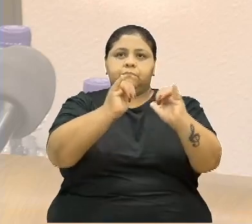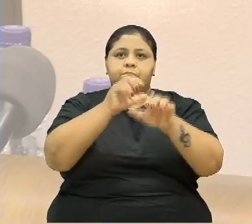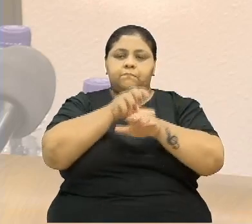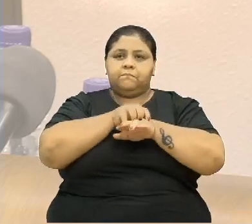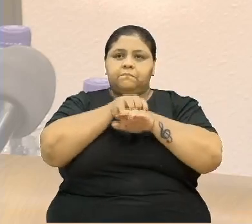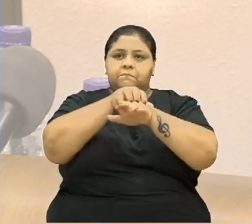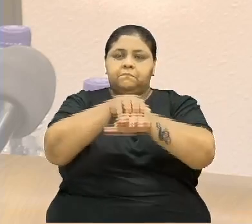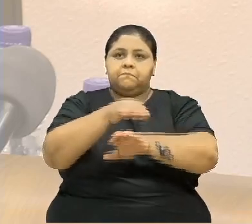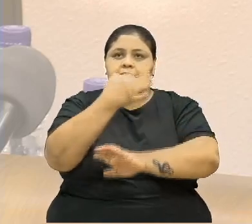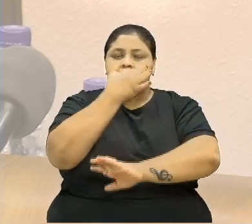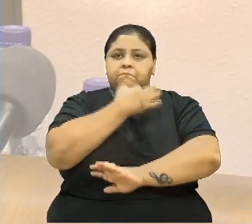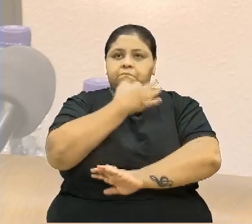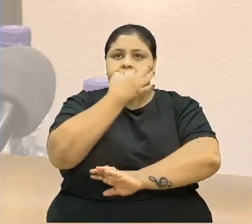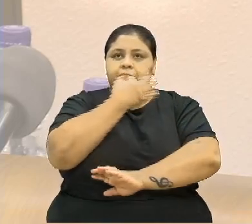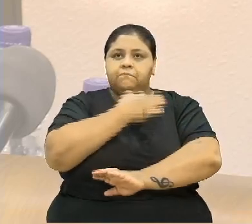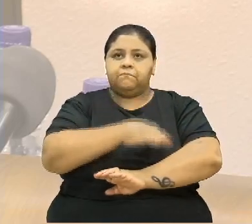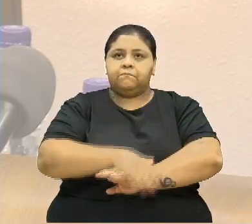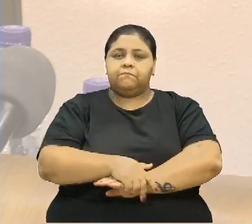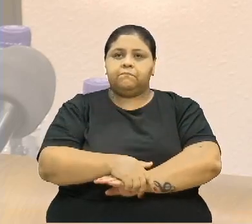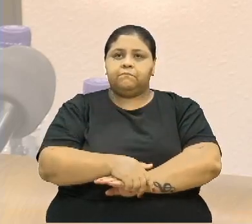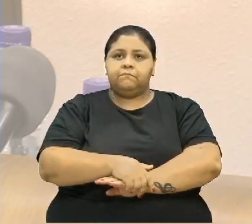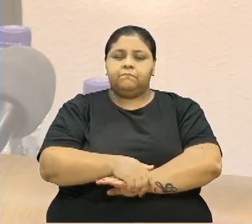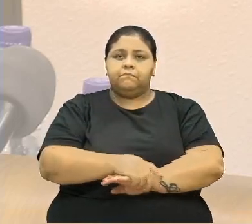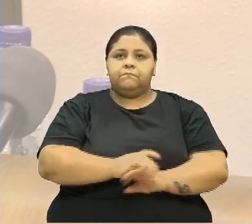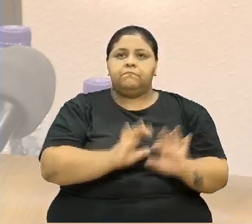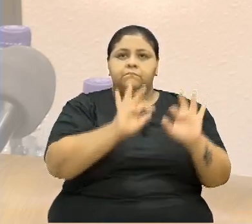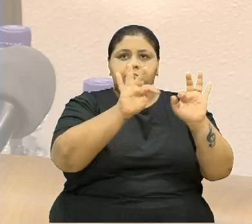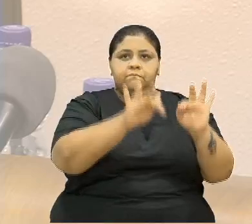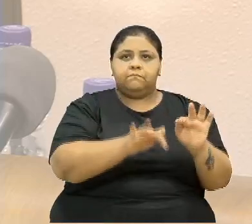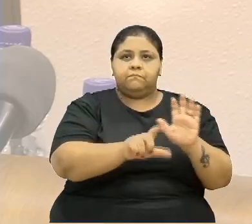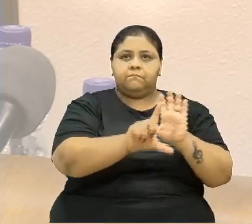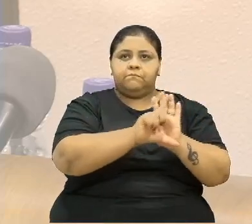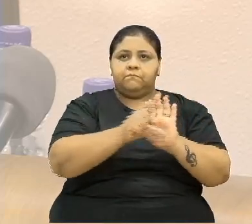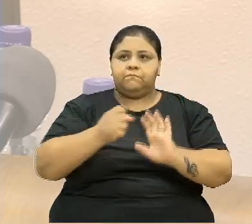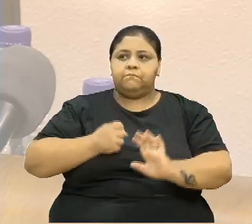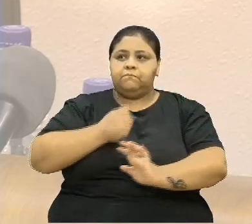no município de Caxias do Sul e revoga a Lei número